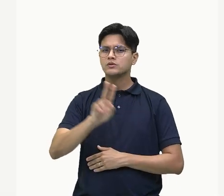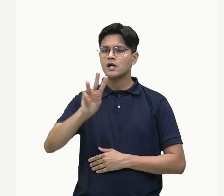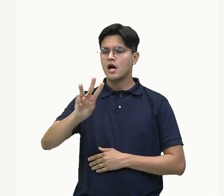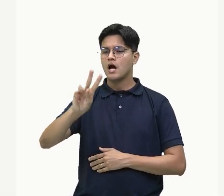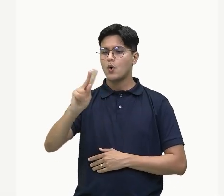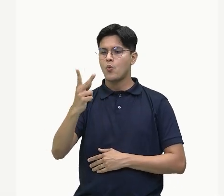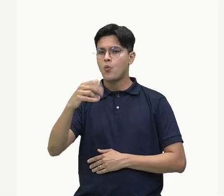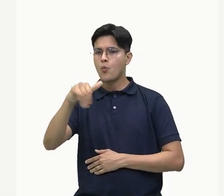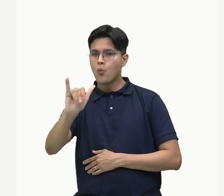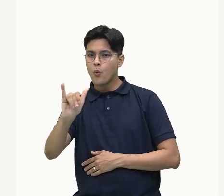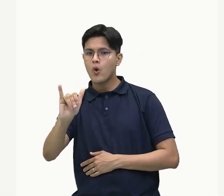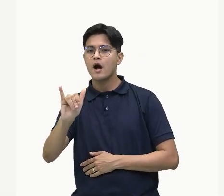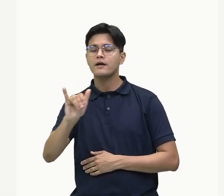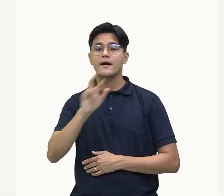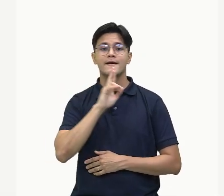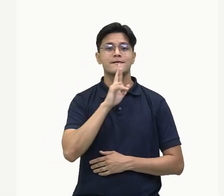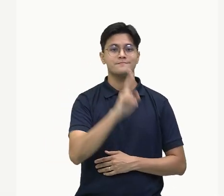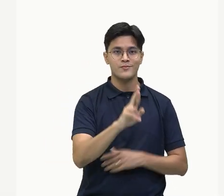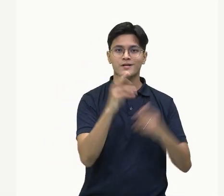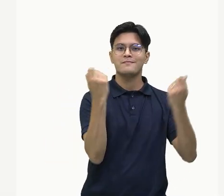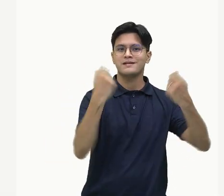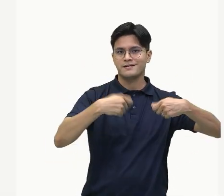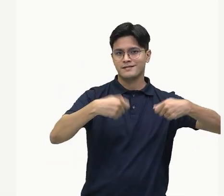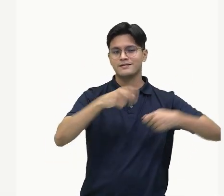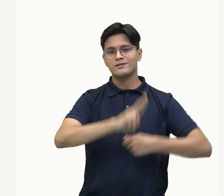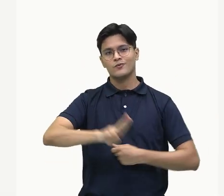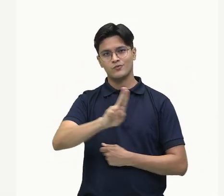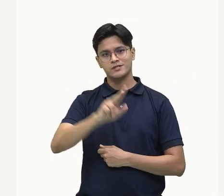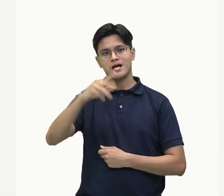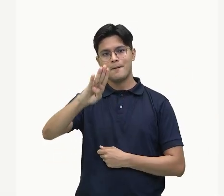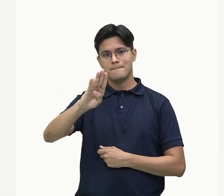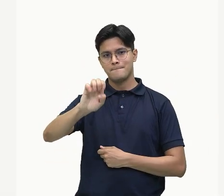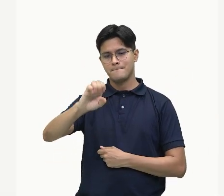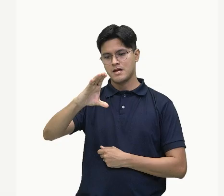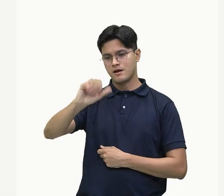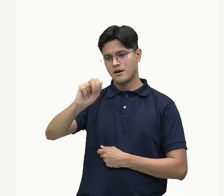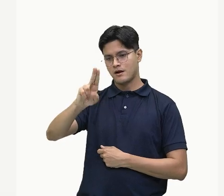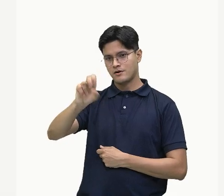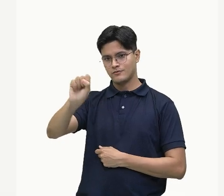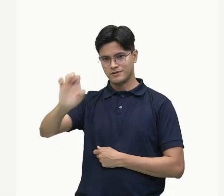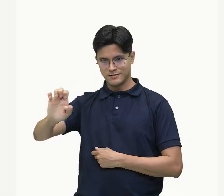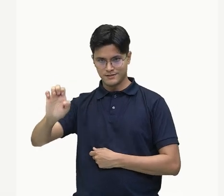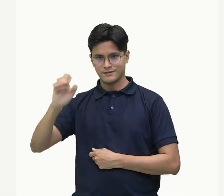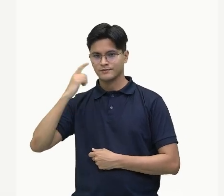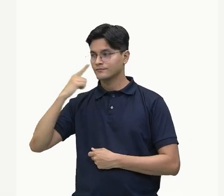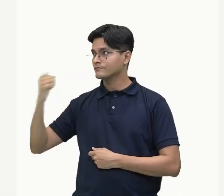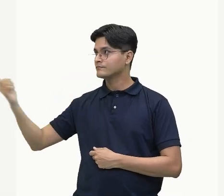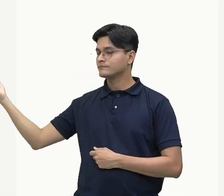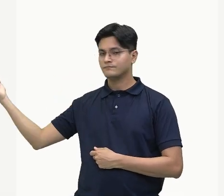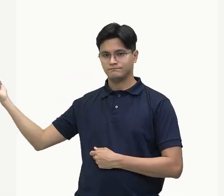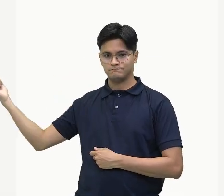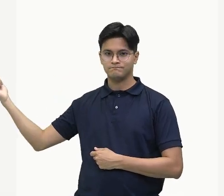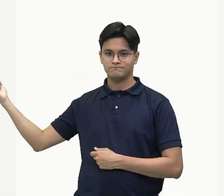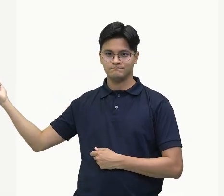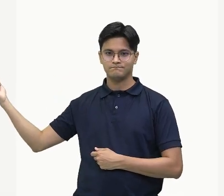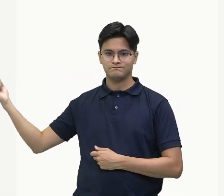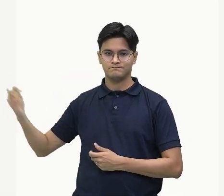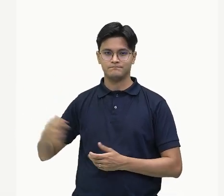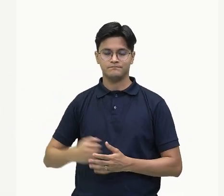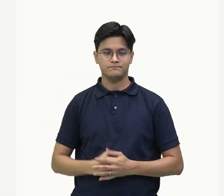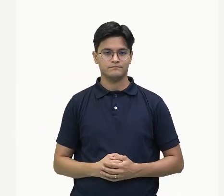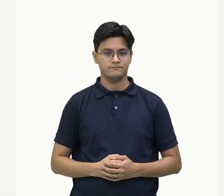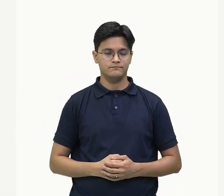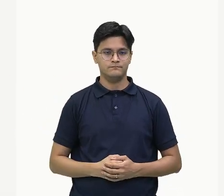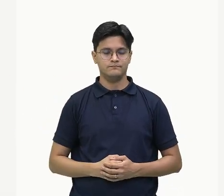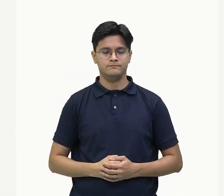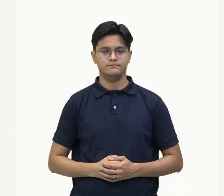significa porquê para a pergunta e o because vai vir sempre respondendo essa pergunta. Why did you do this? Por que você fez isso? Aí você vai